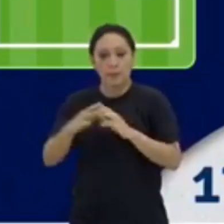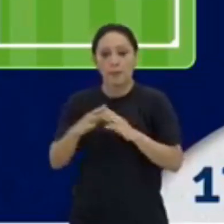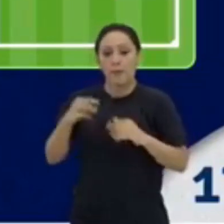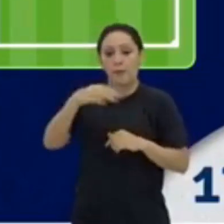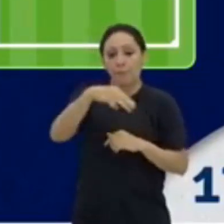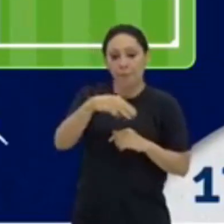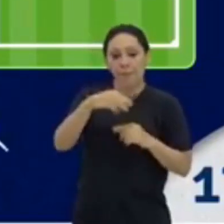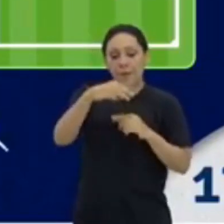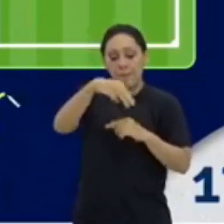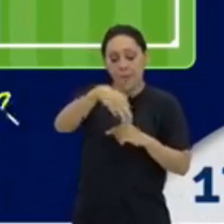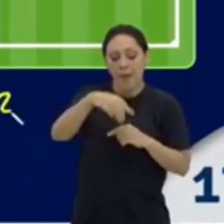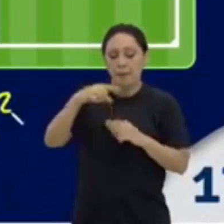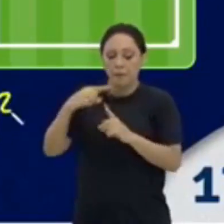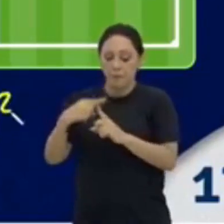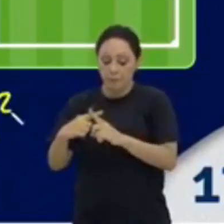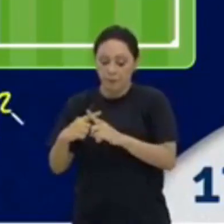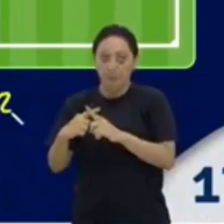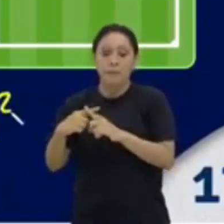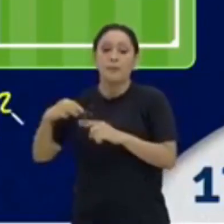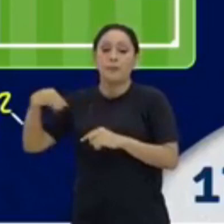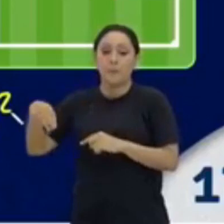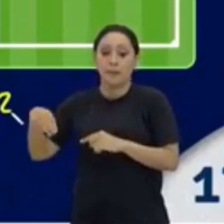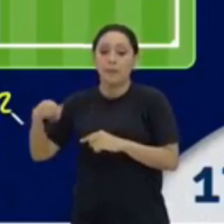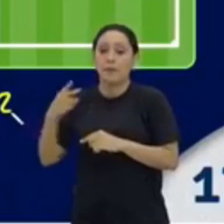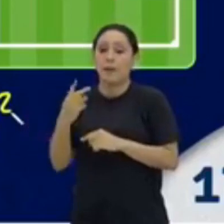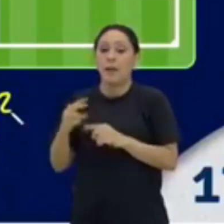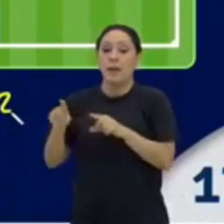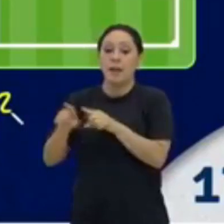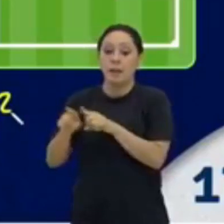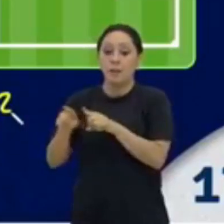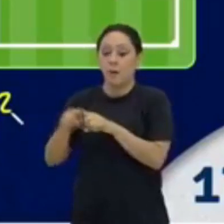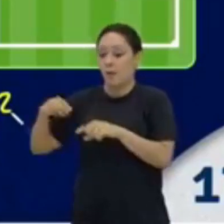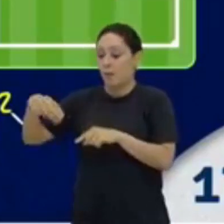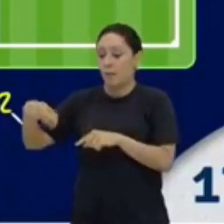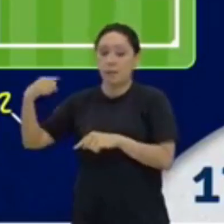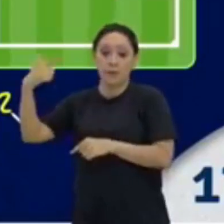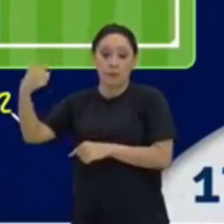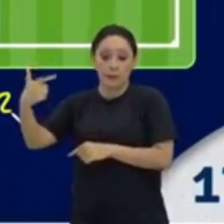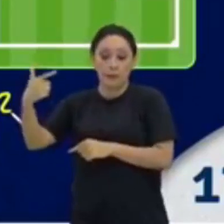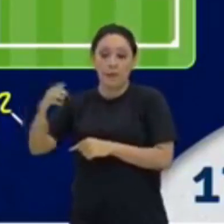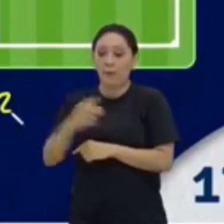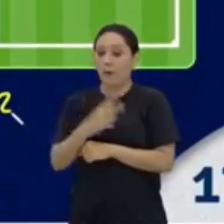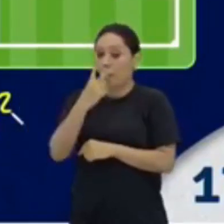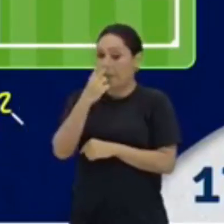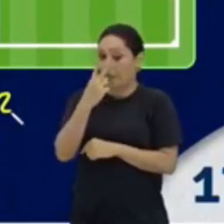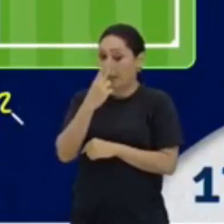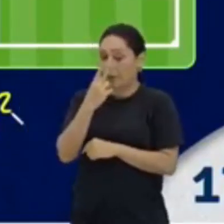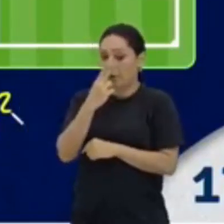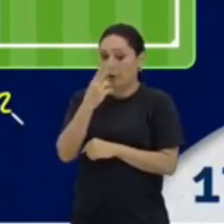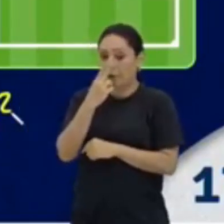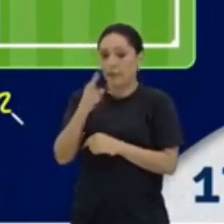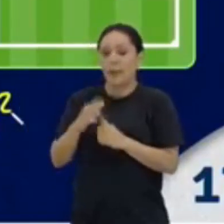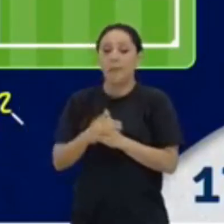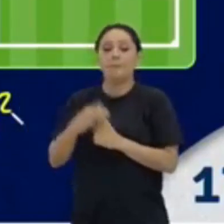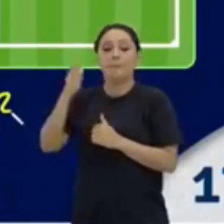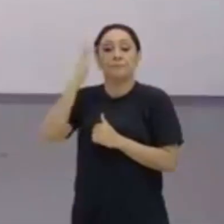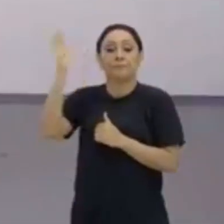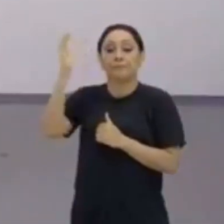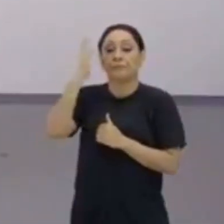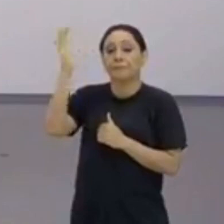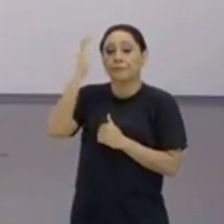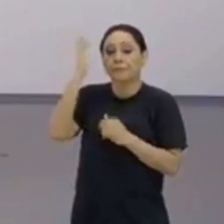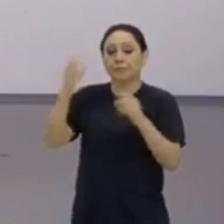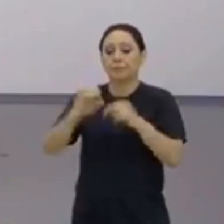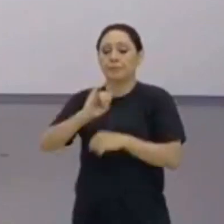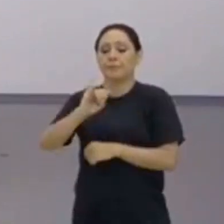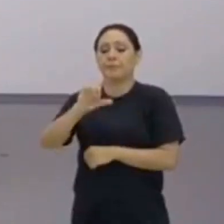vezes metro é nada menos do que um metro quadrado. Vamos imaginar uma lajota, Fernando. Olha para cá, pessoal. Na verdade, é